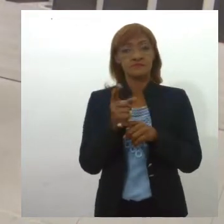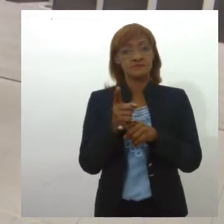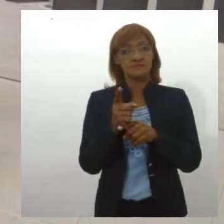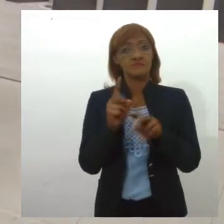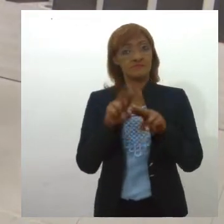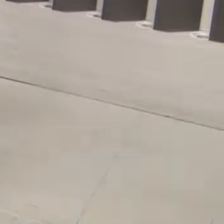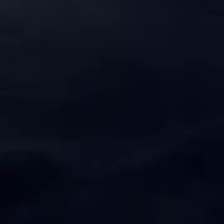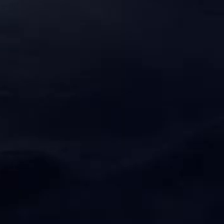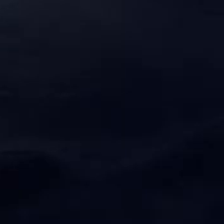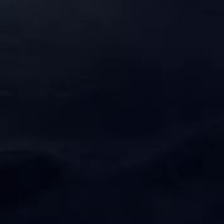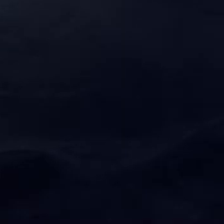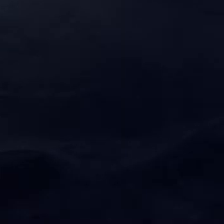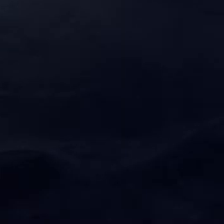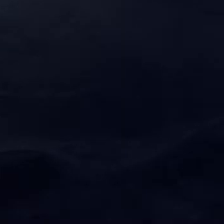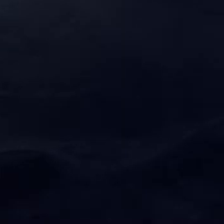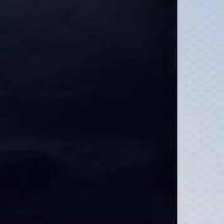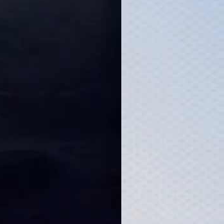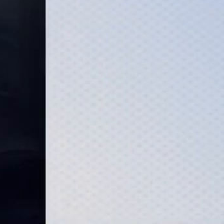Vamos conferir.